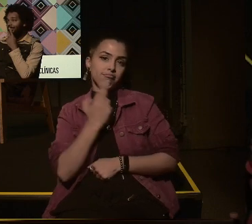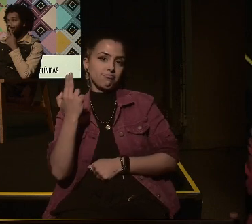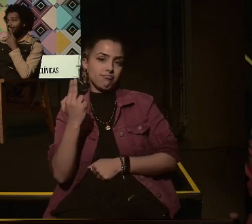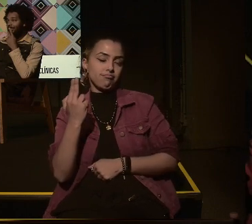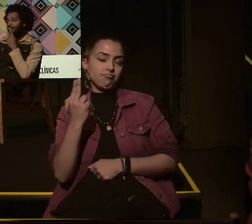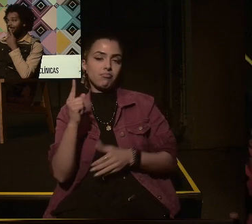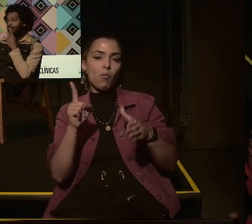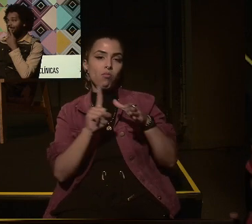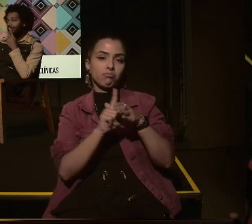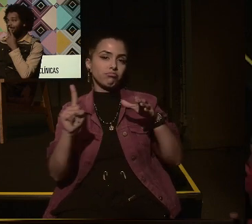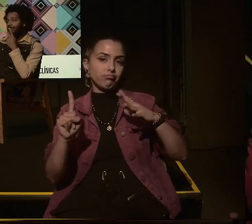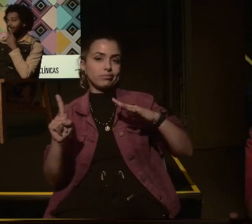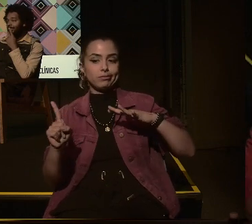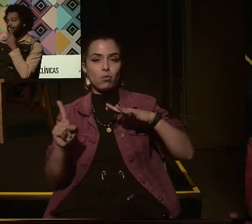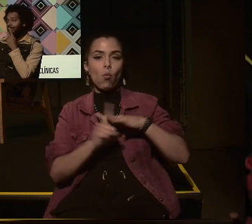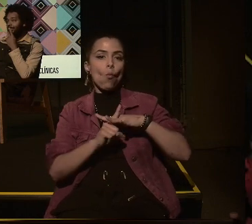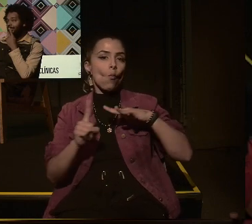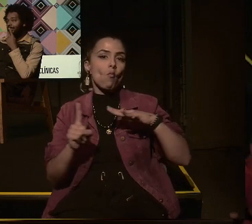não é uma ação